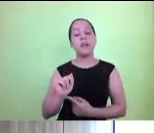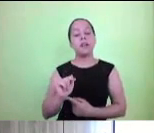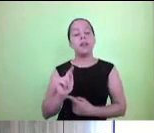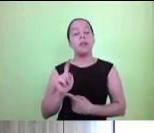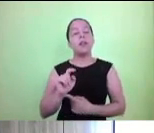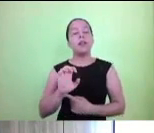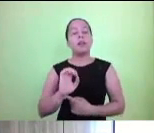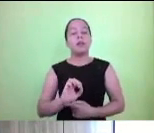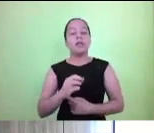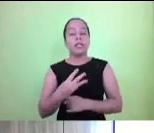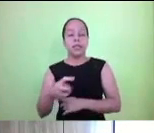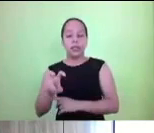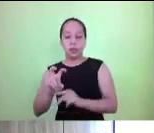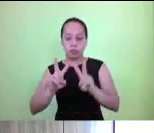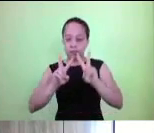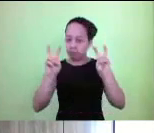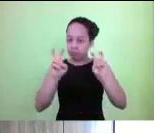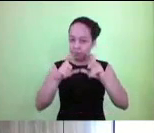concorrência.